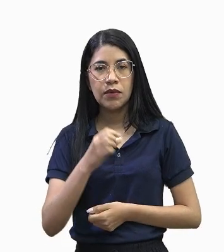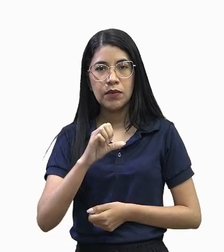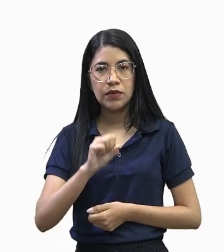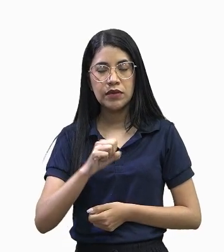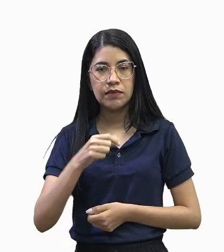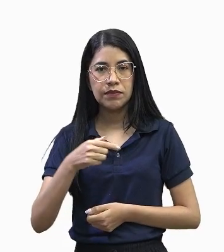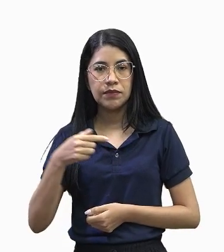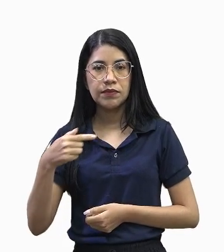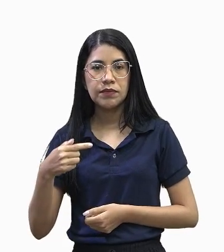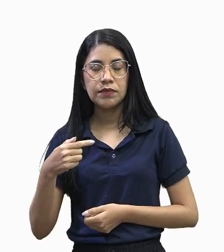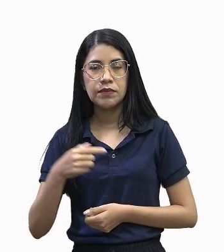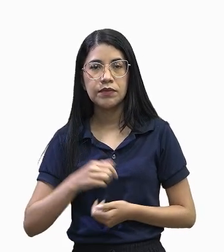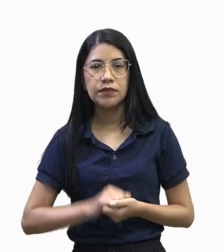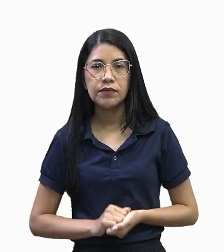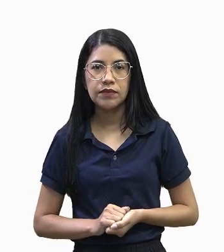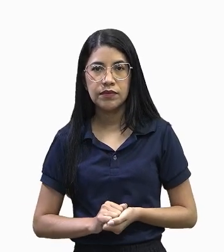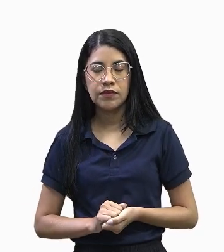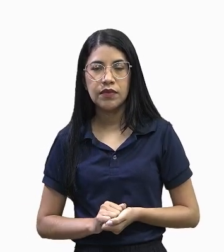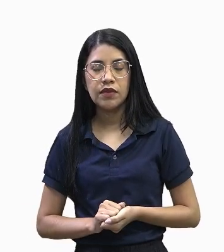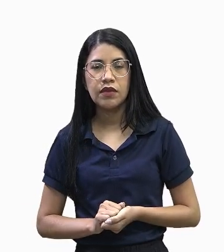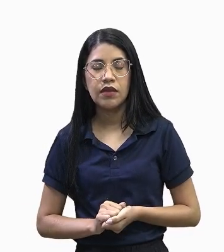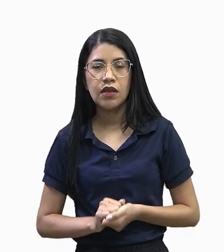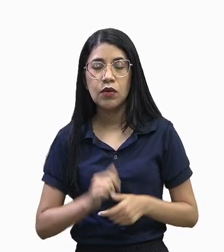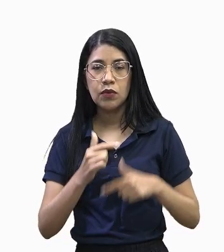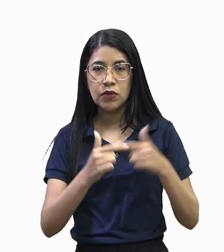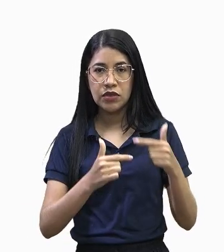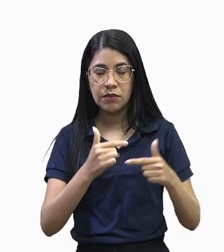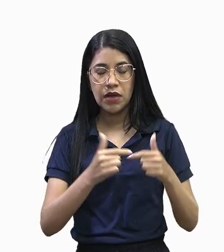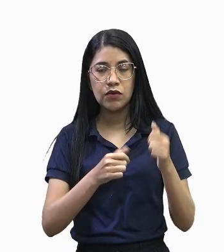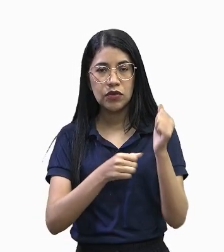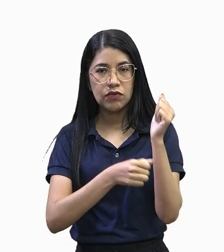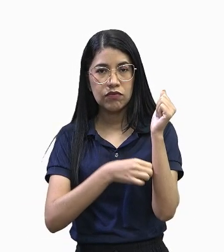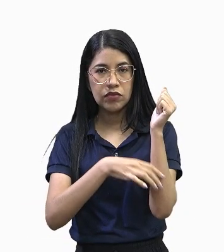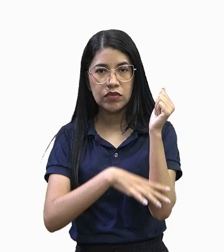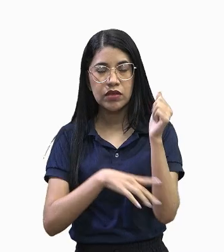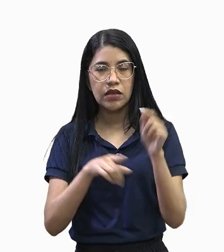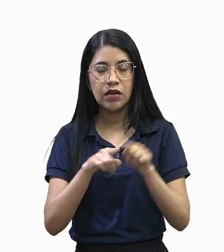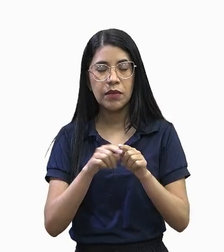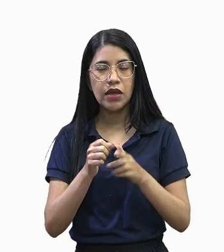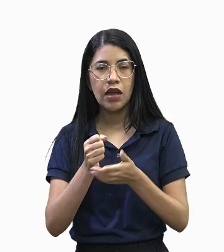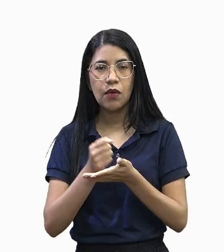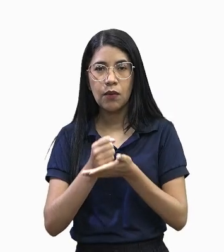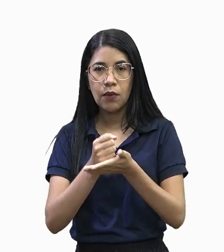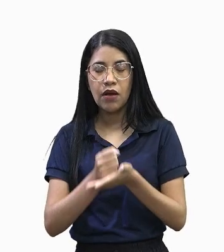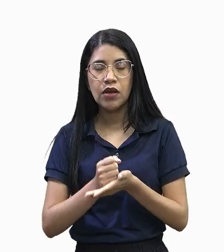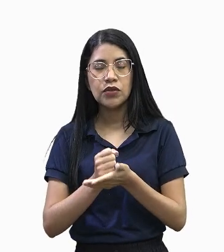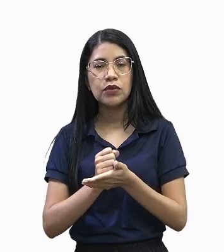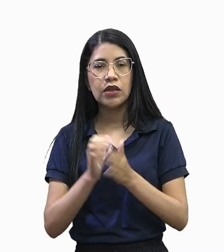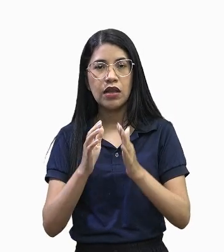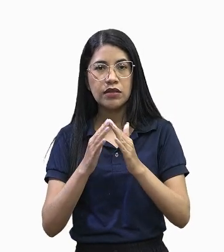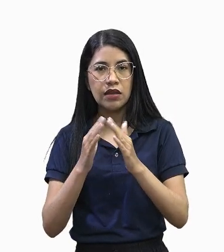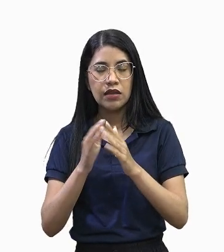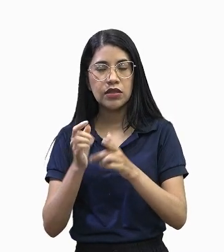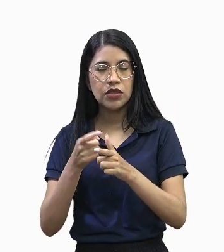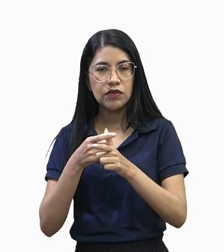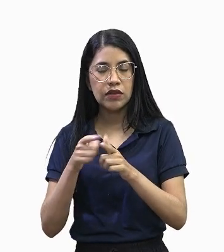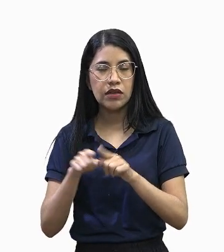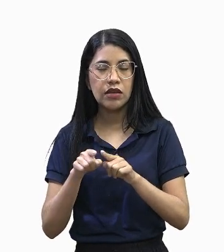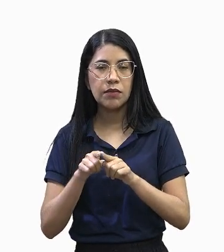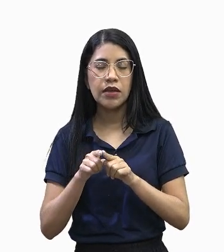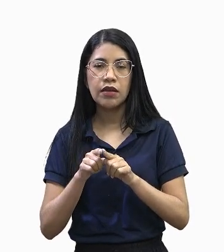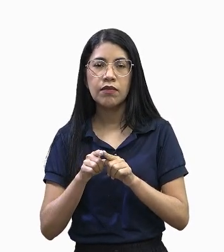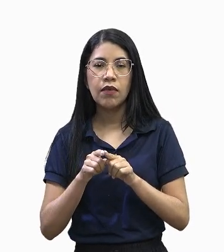1877, quase que não sai, os seringalistas, com ajudas financeiras das casas aviadoras de Manaus e Belém, fizeram um